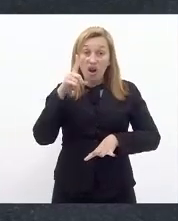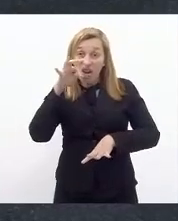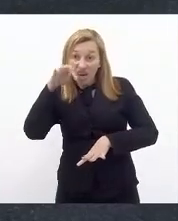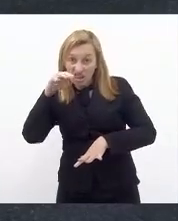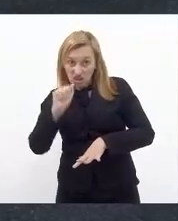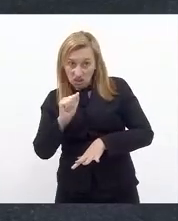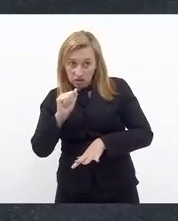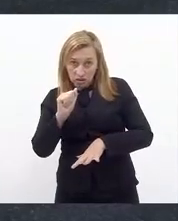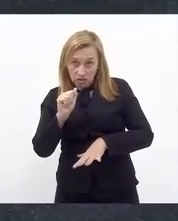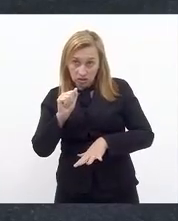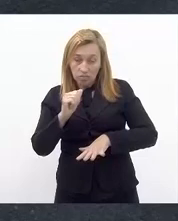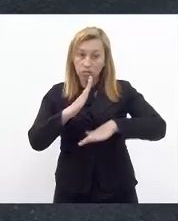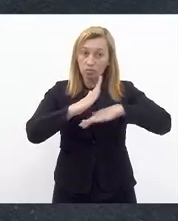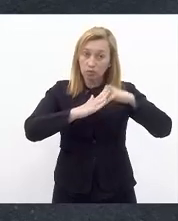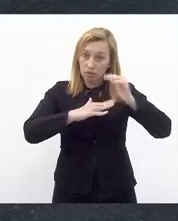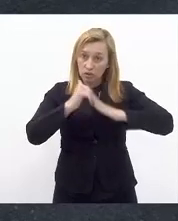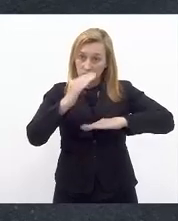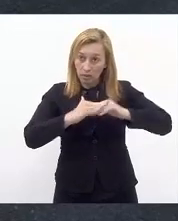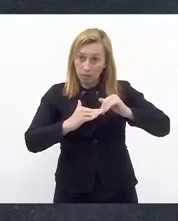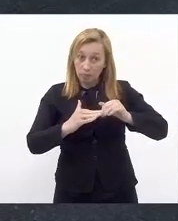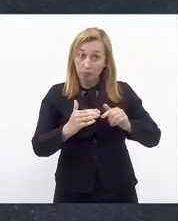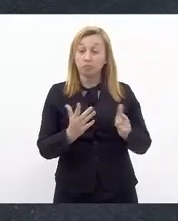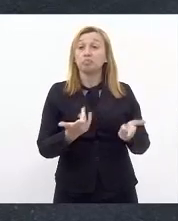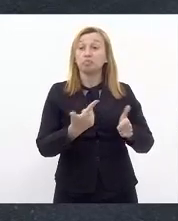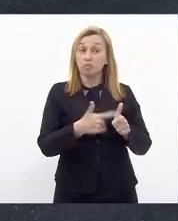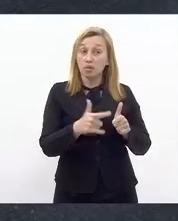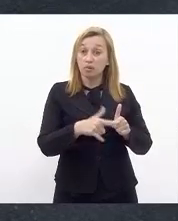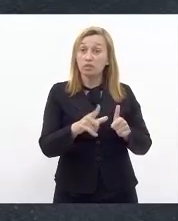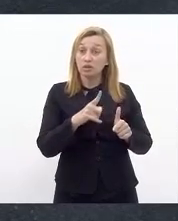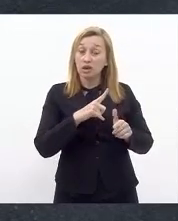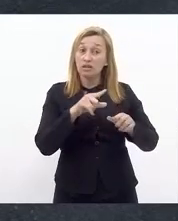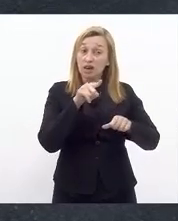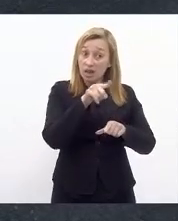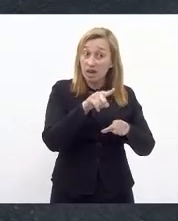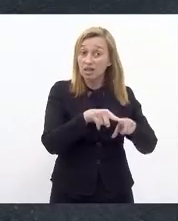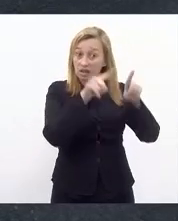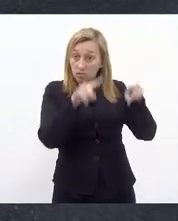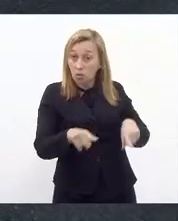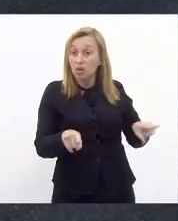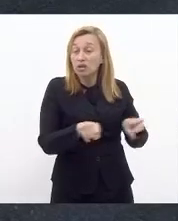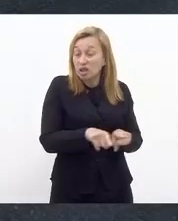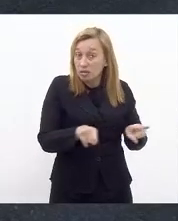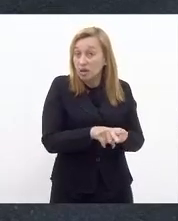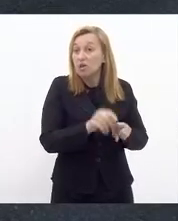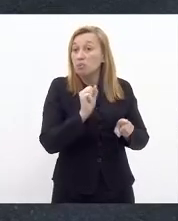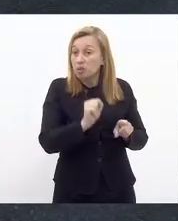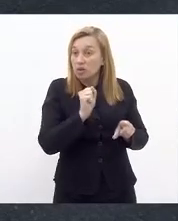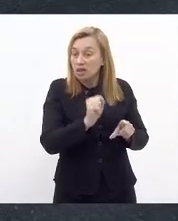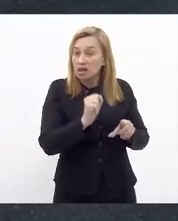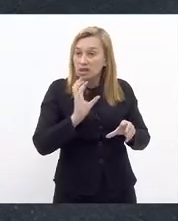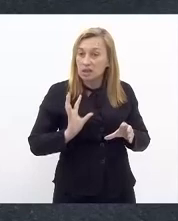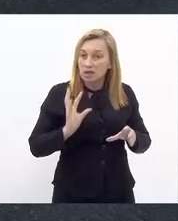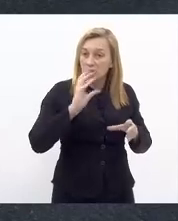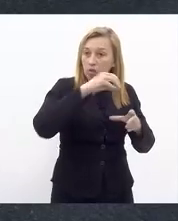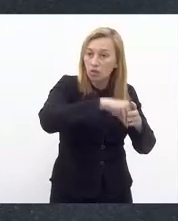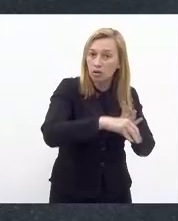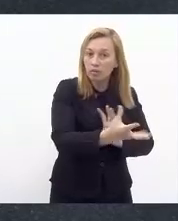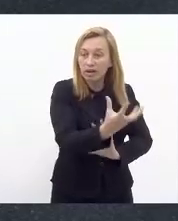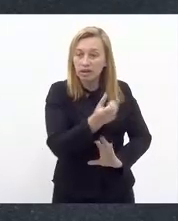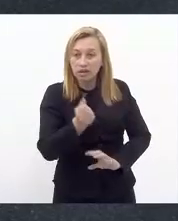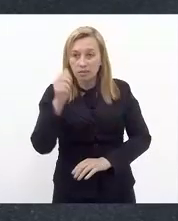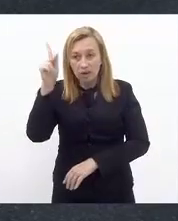razão da sua condição profissional então que esse servidor também pudesse receber